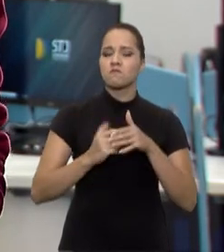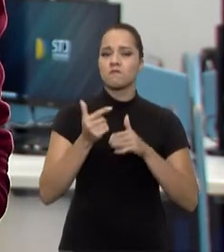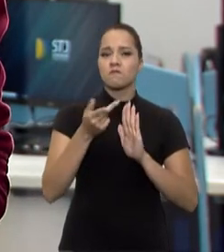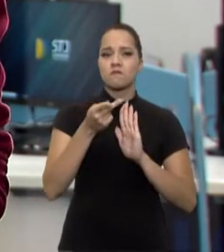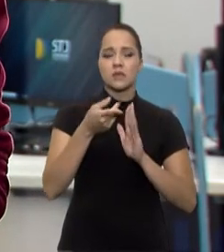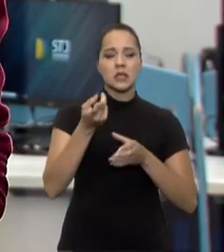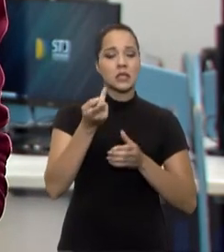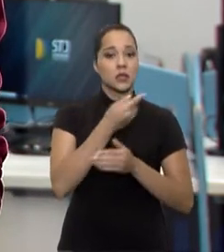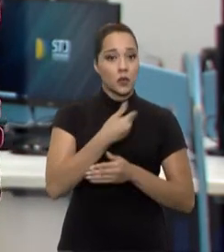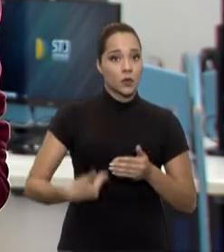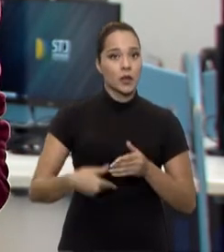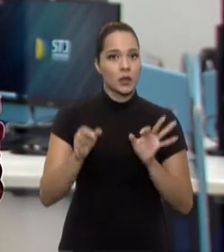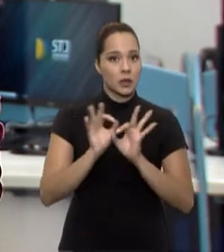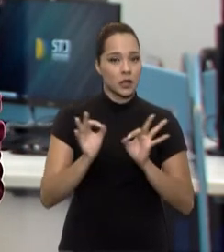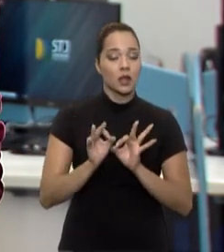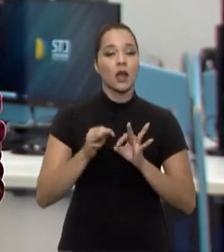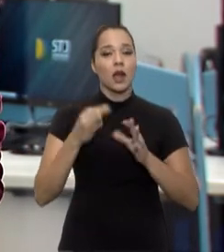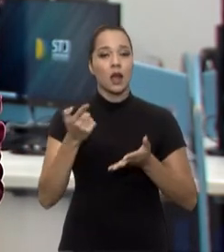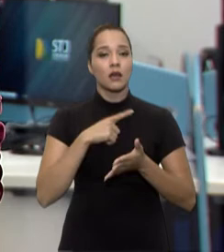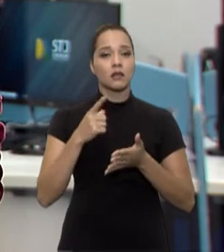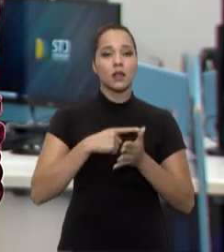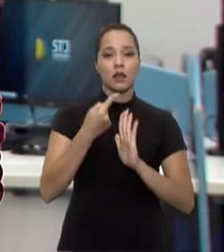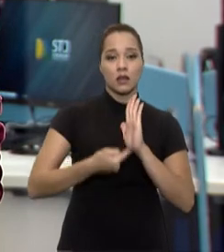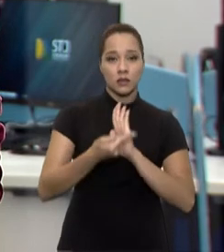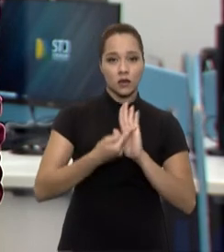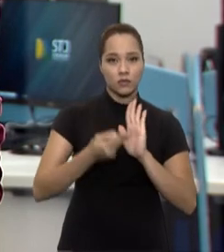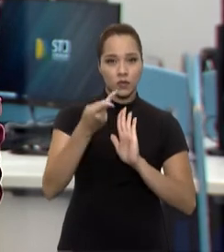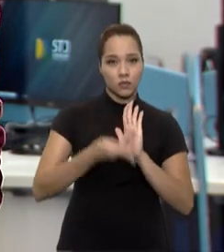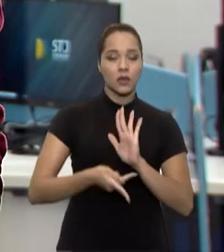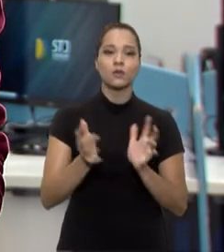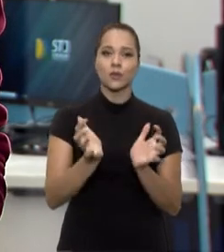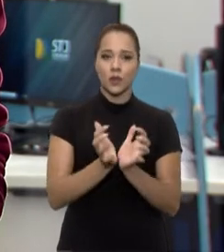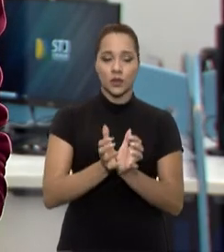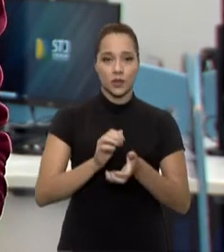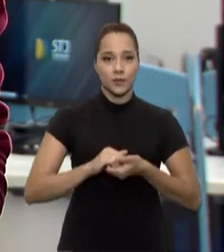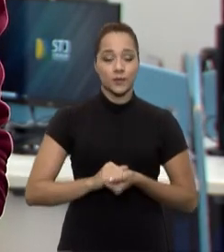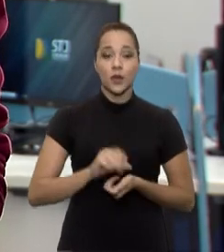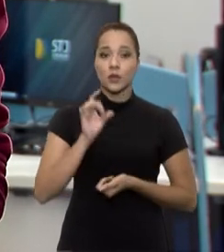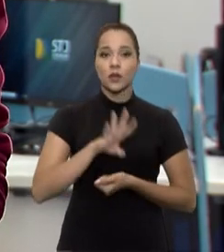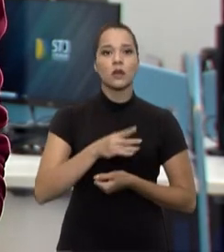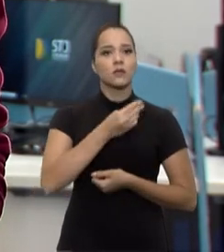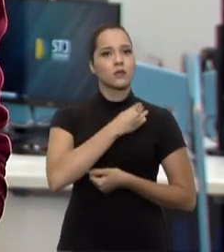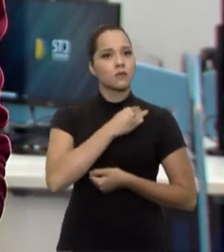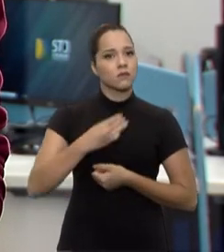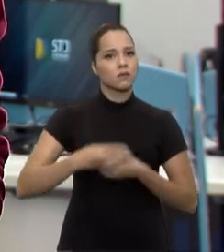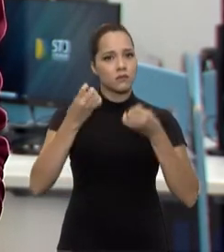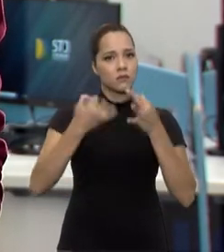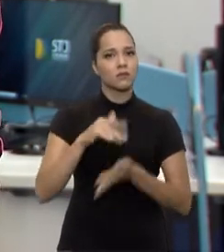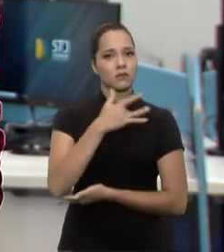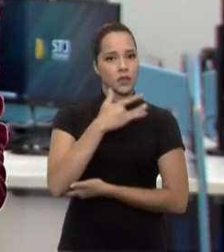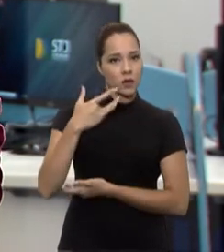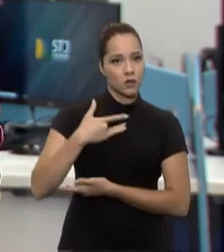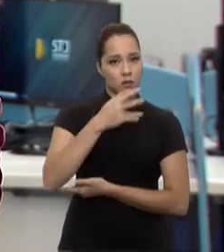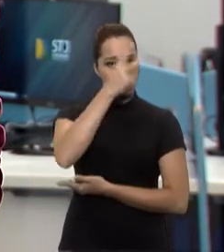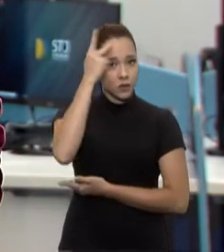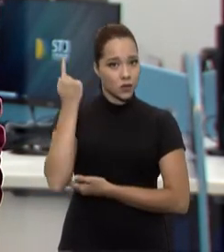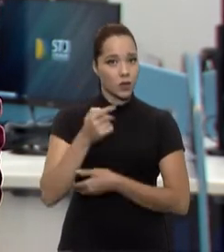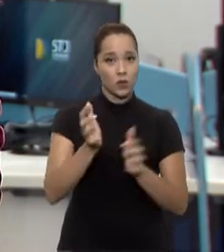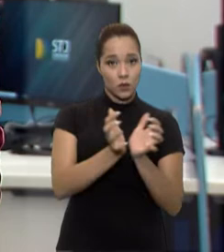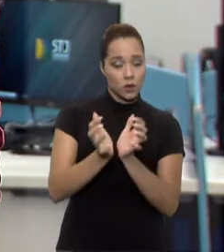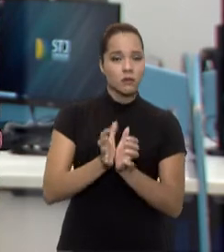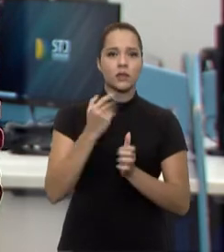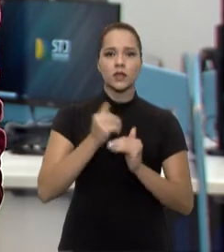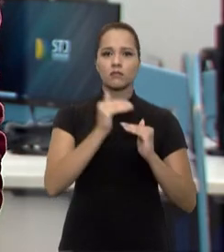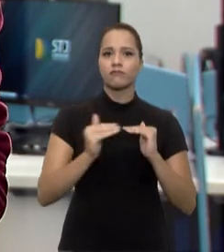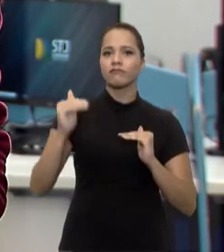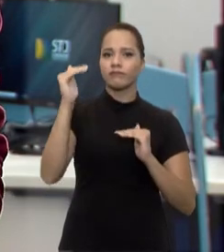A operadora alegou que tem direito de fazer essa rescisão, por se tratar de plano coletivo. Mas os ministros destacaram que a saúde dos beneficiários